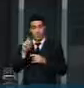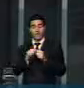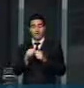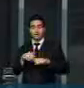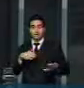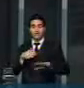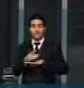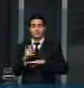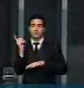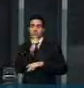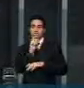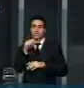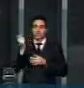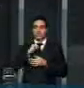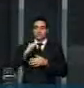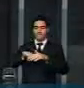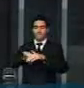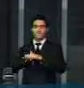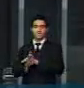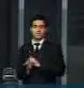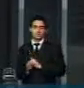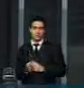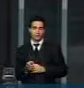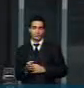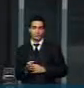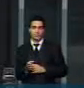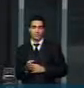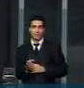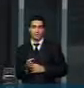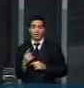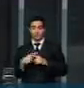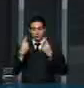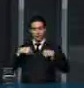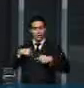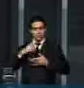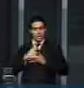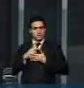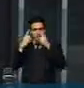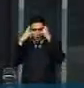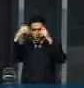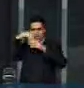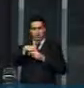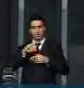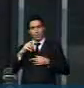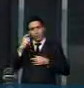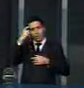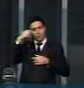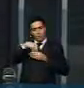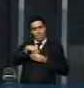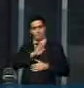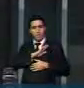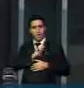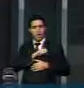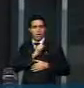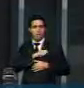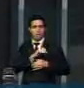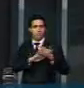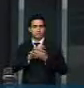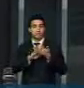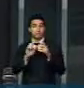vício, e não porque são violentos ou têm má índole, mas acabam